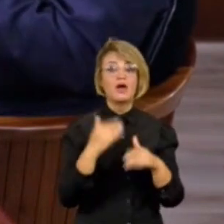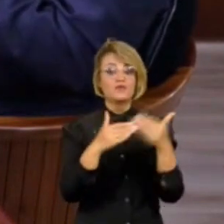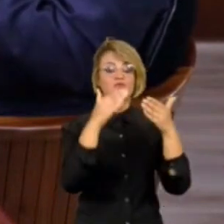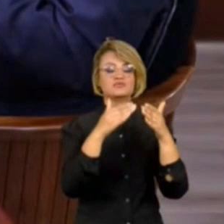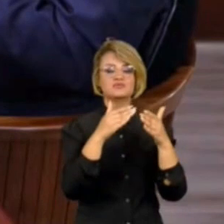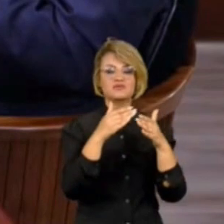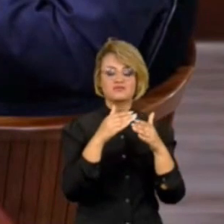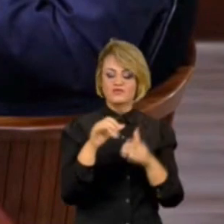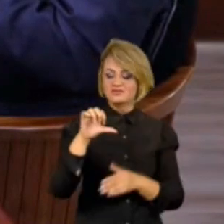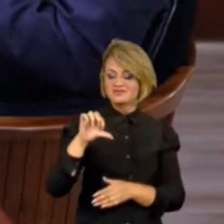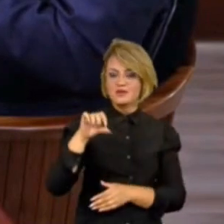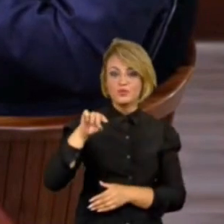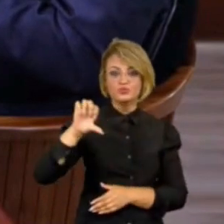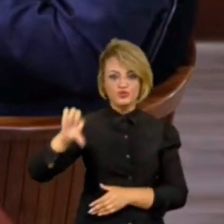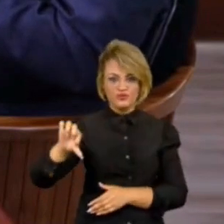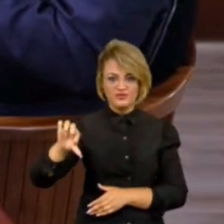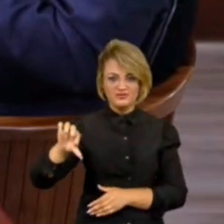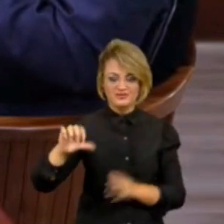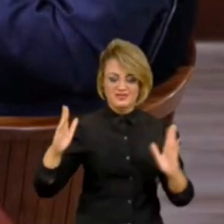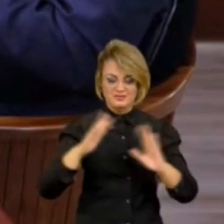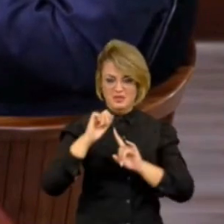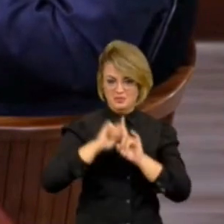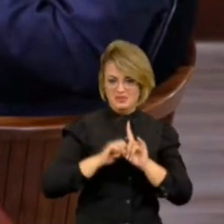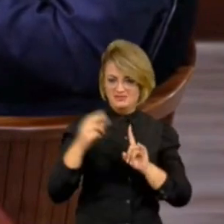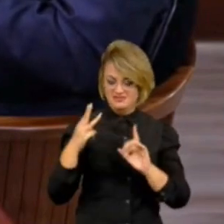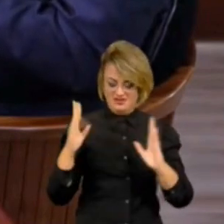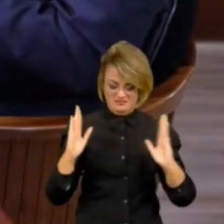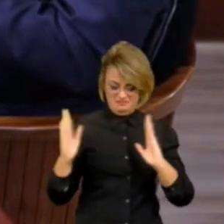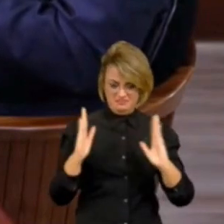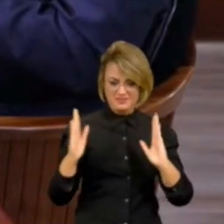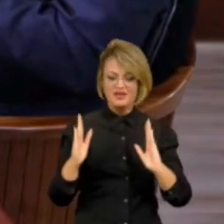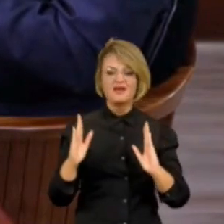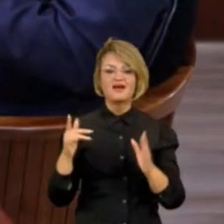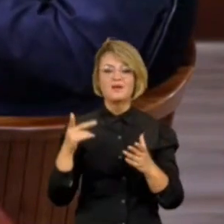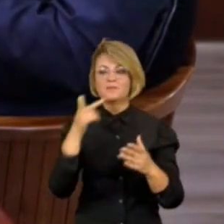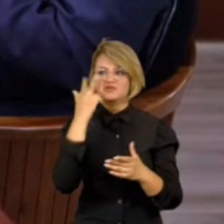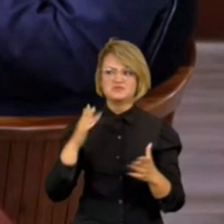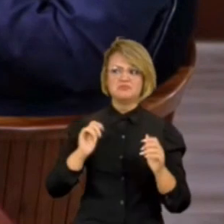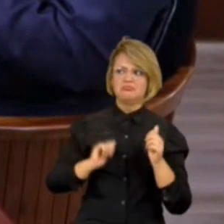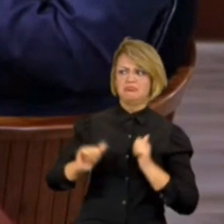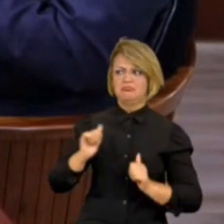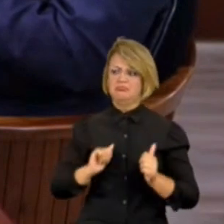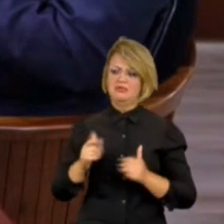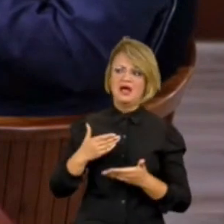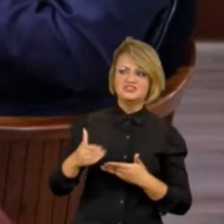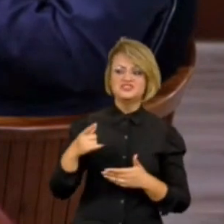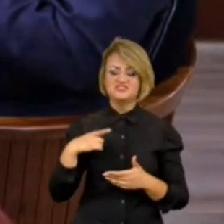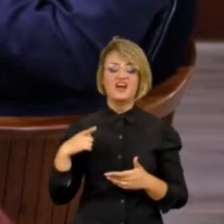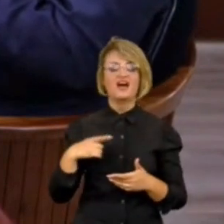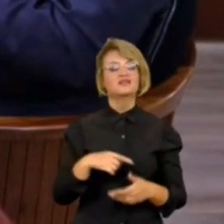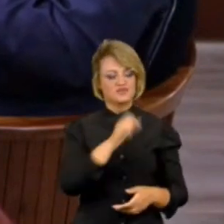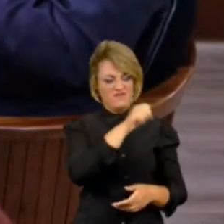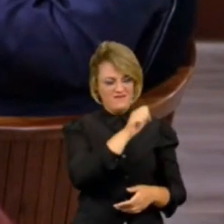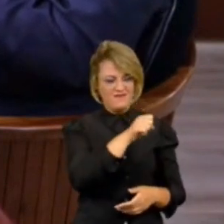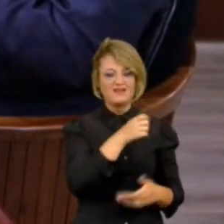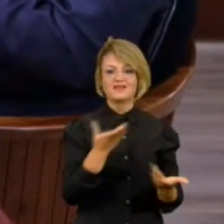menos o mercado não esperava, mas embora o senhor diga ser mais otimista. Essas duas coisas são exatamente